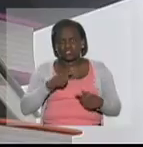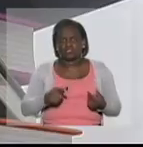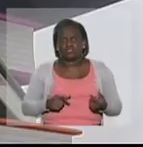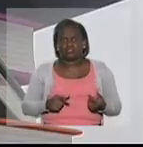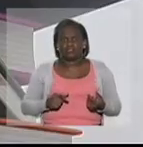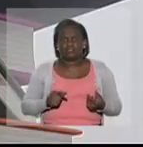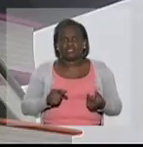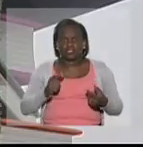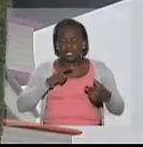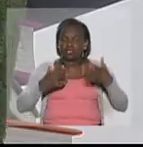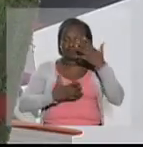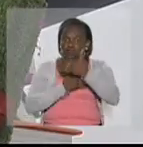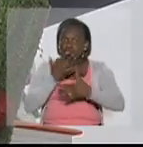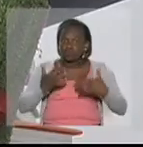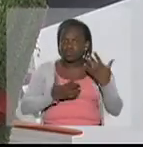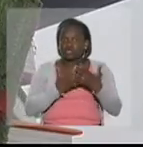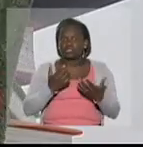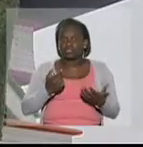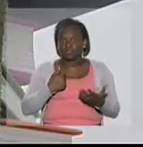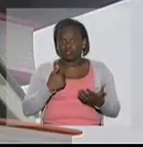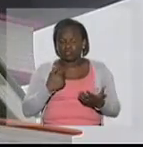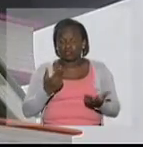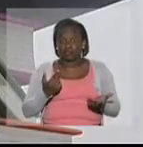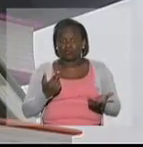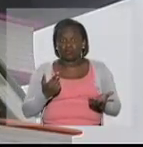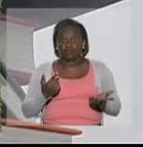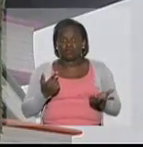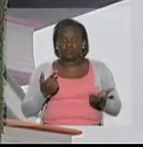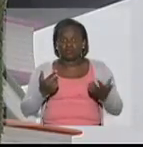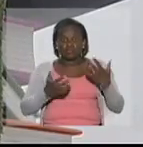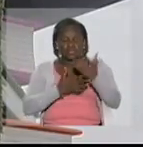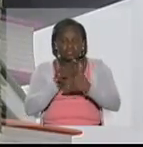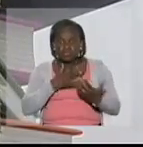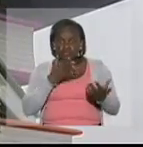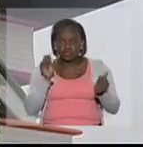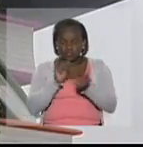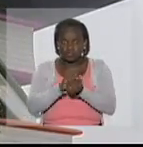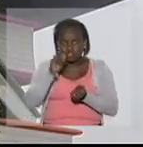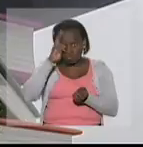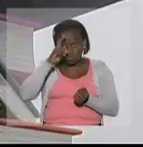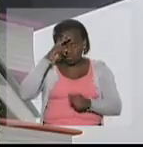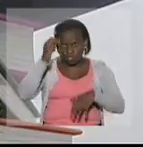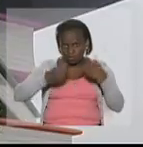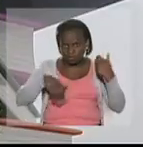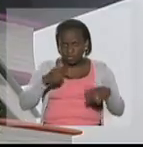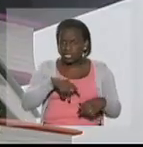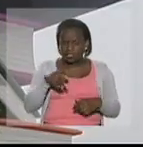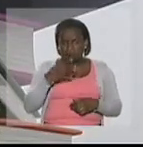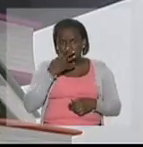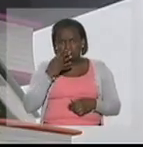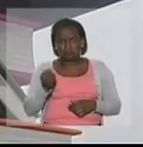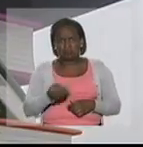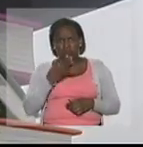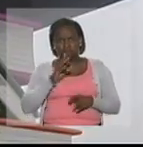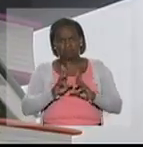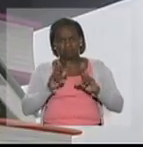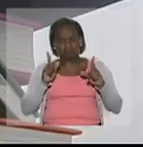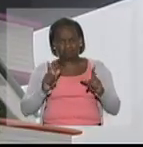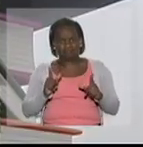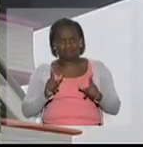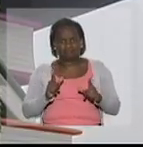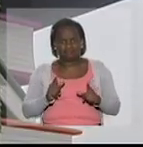né Tem tem canções que eu tem canções que eu canto no meio da história que para eles é muito M novo